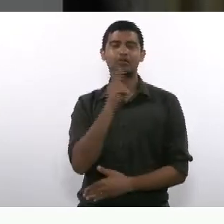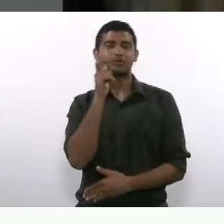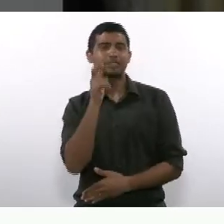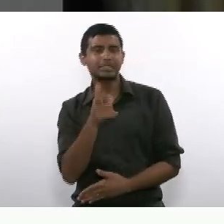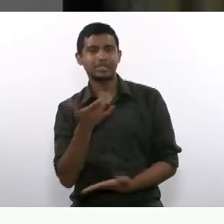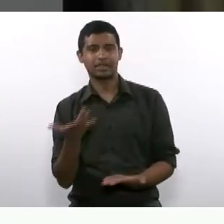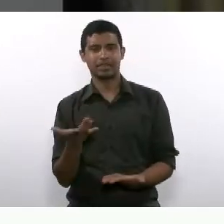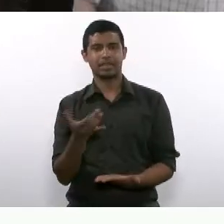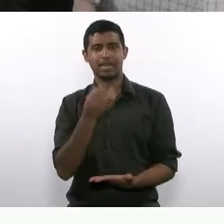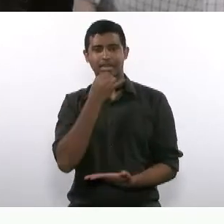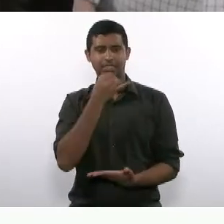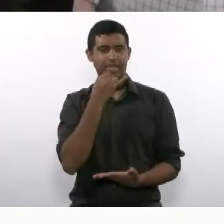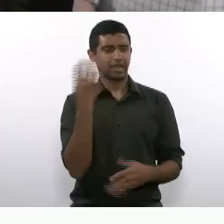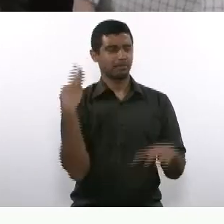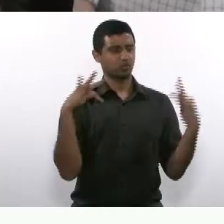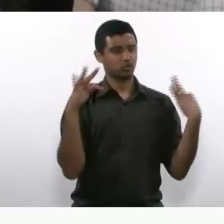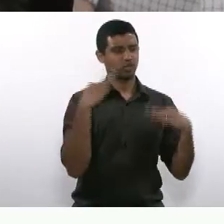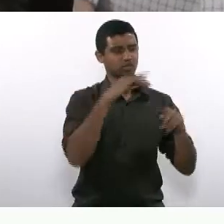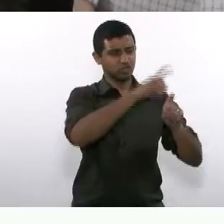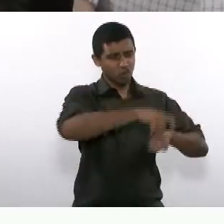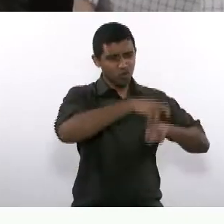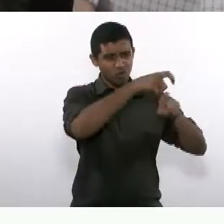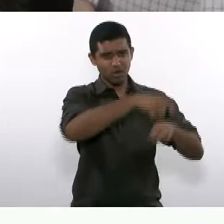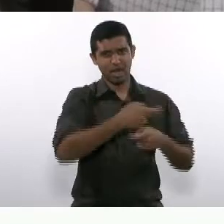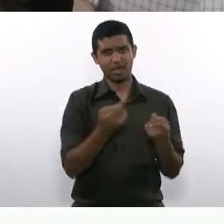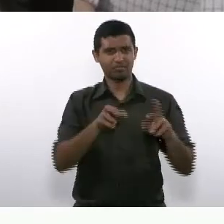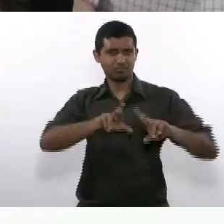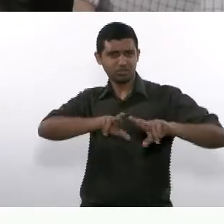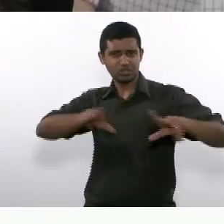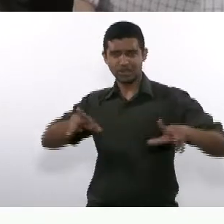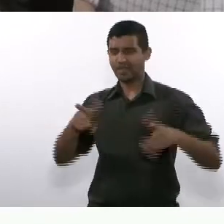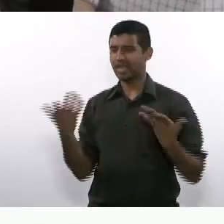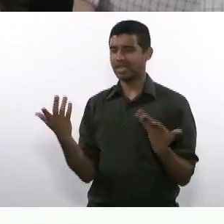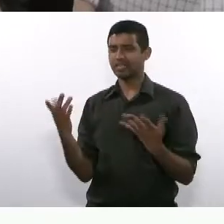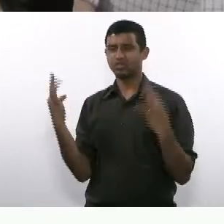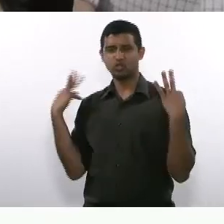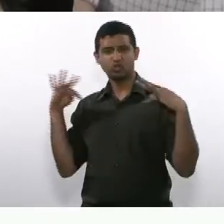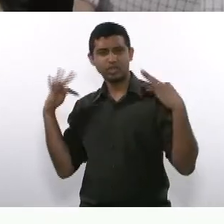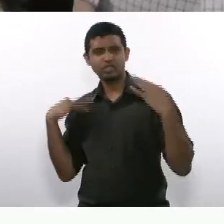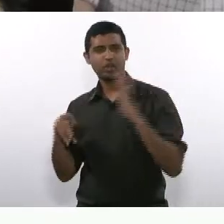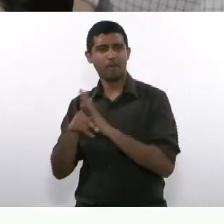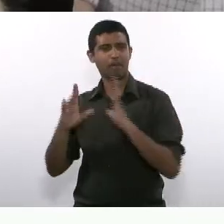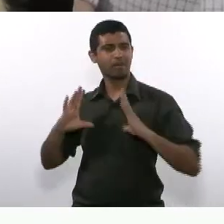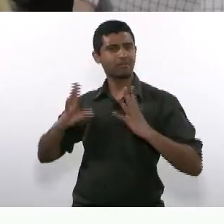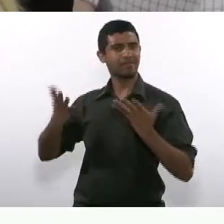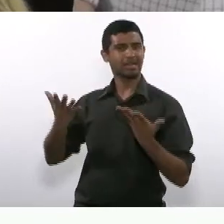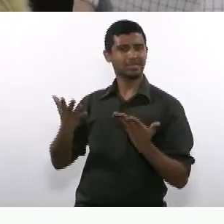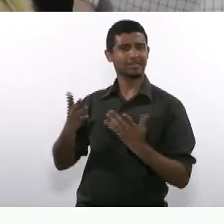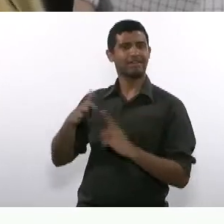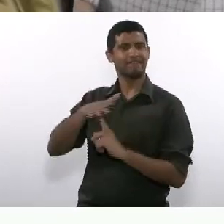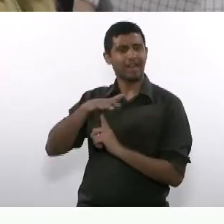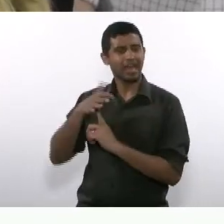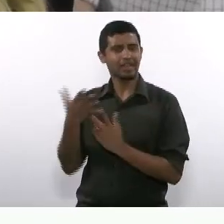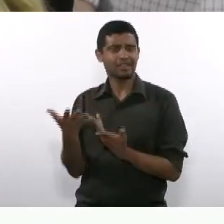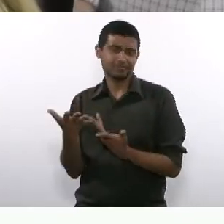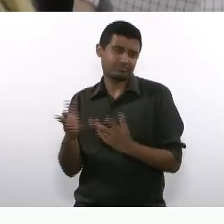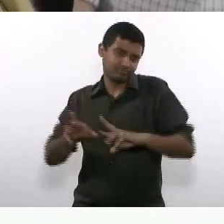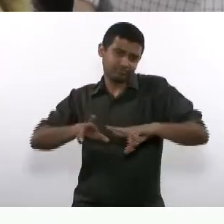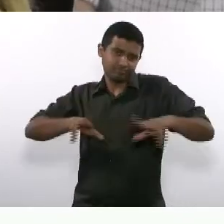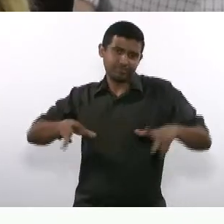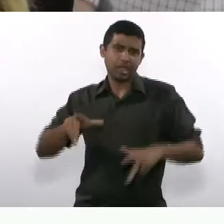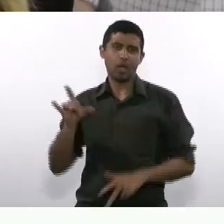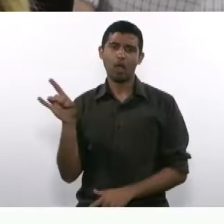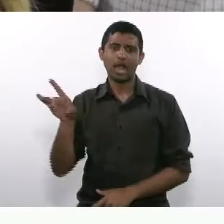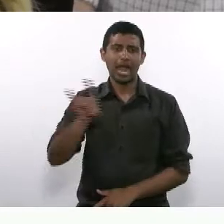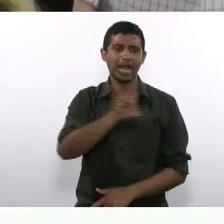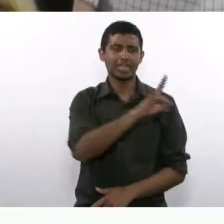turismo rural com o turismo mais, que é o turismo de congressos, de feiras e eventos. Então, a gente trata diretamente com cada